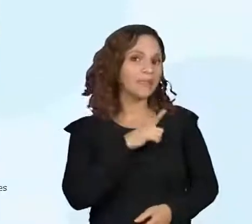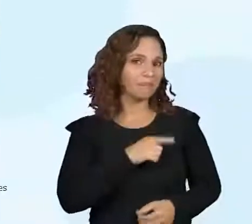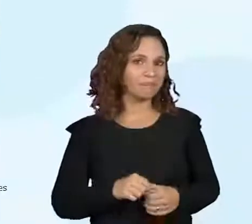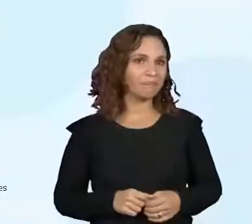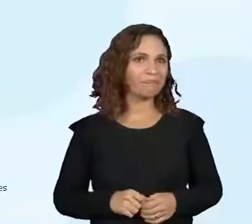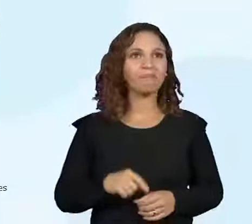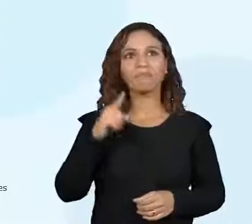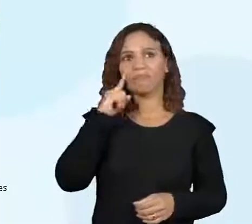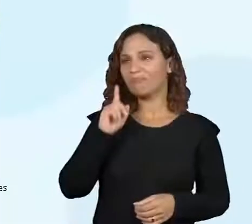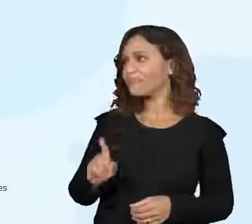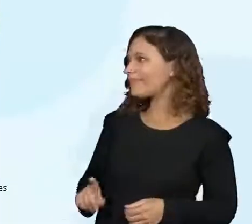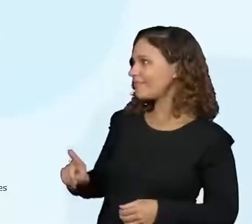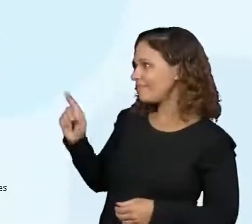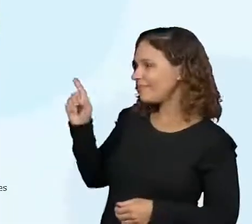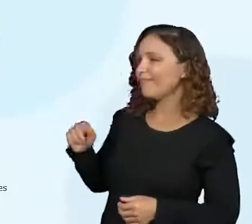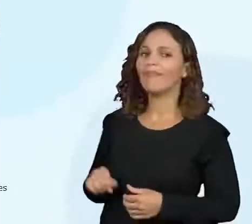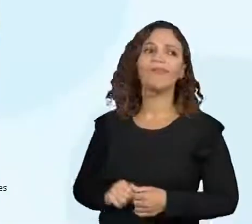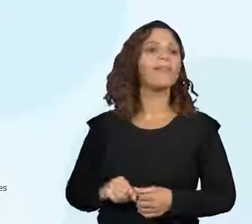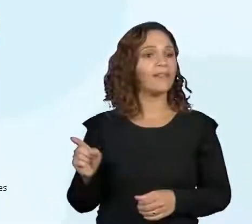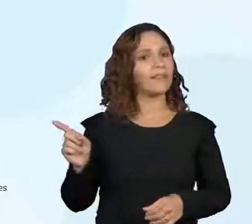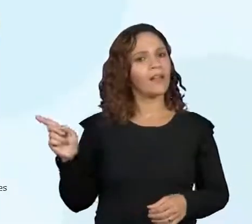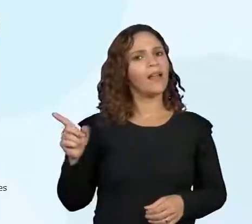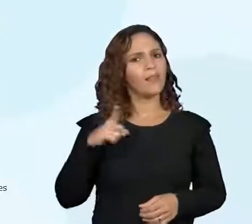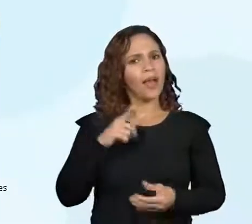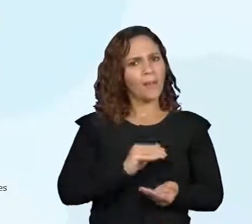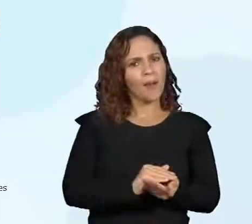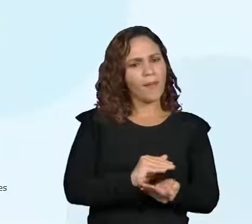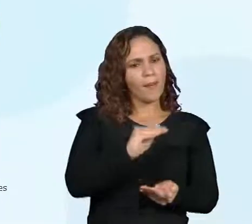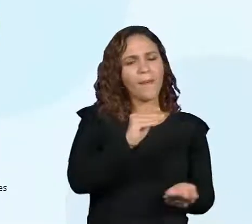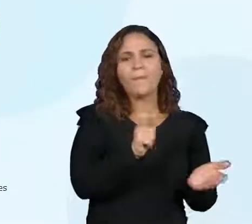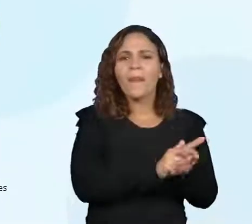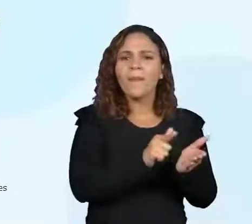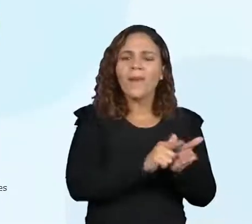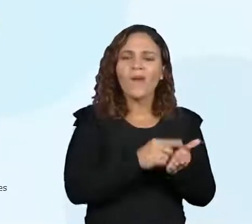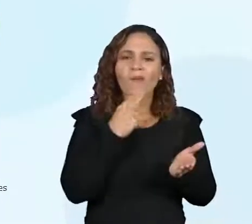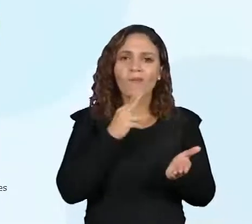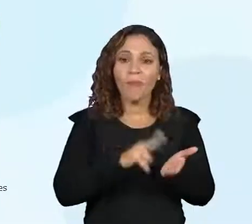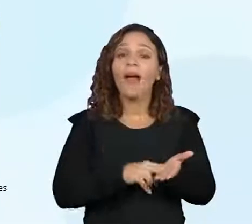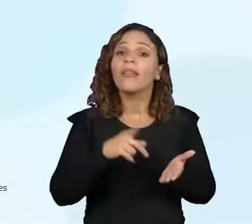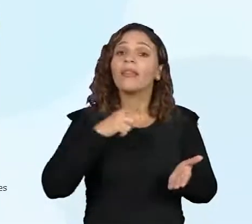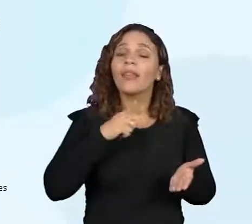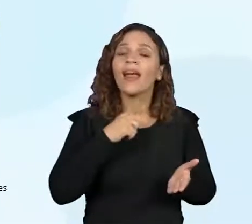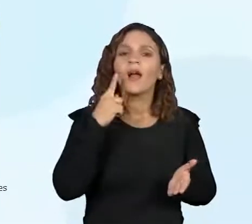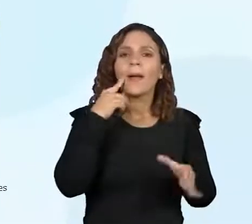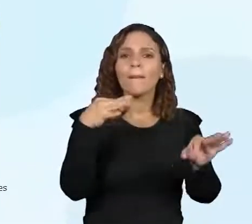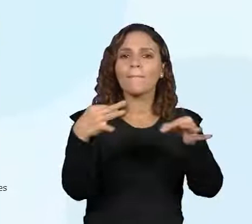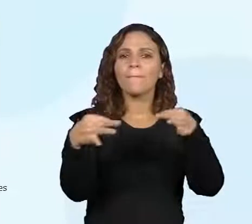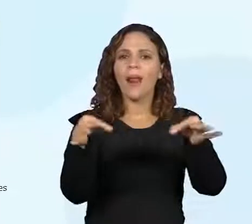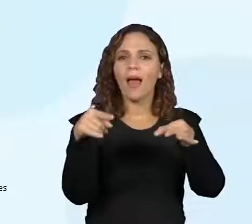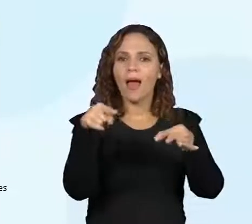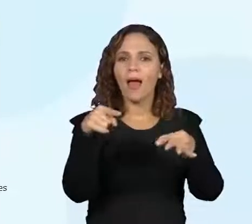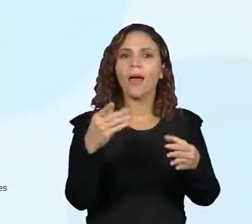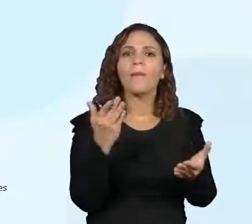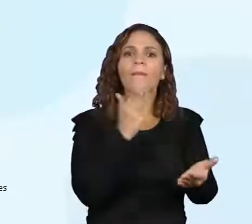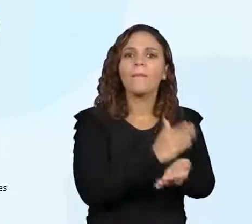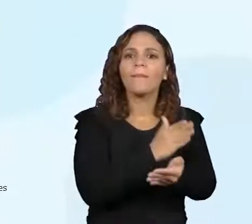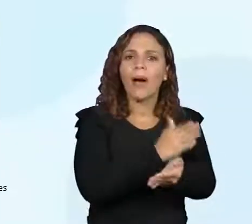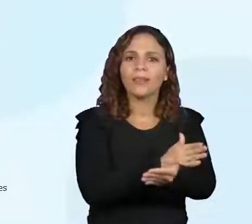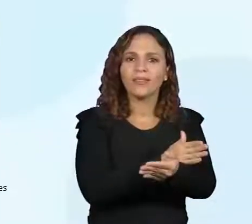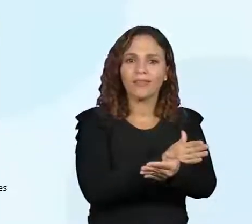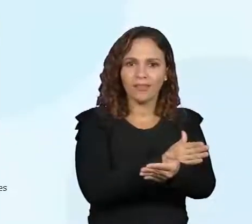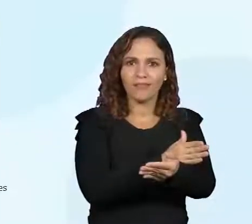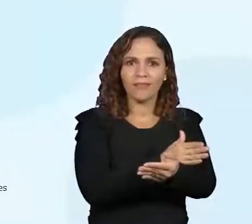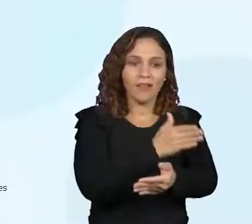Rita coleciona papéis de carta e os organiza em plásticos numa pasta. Em